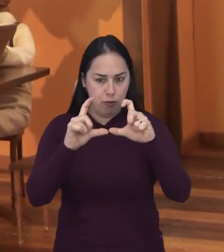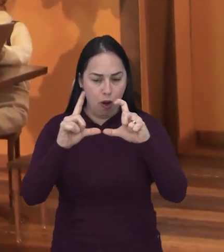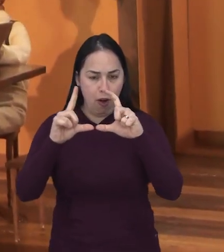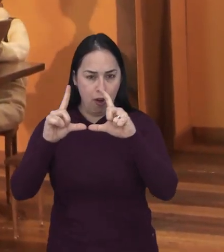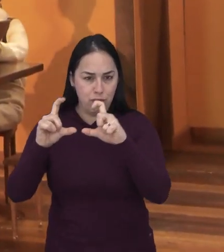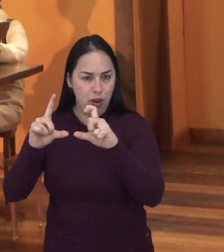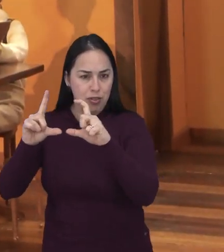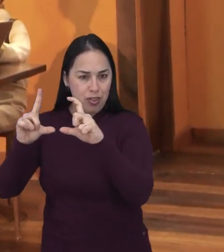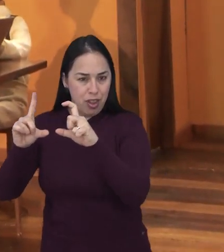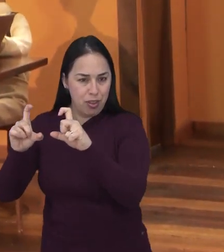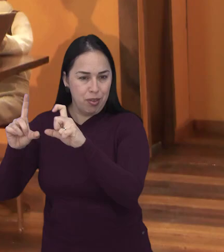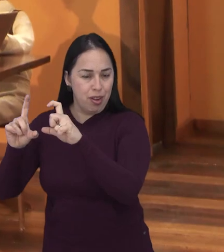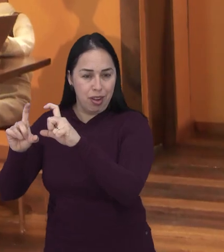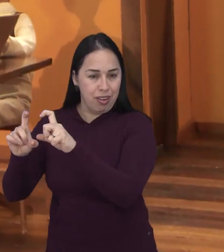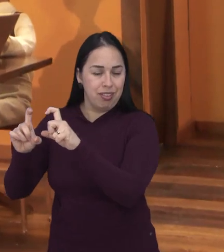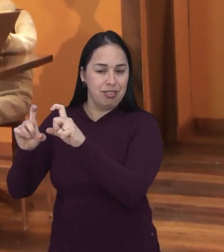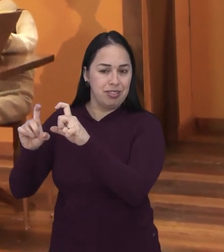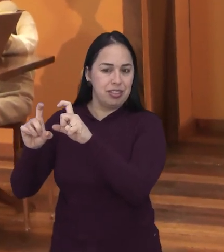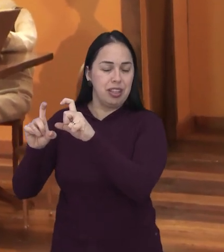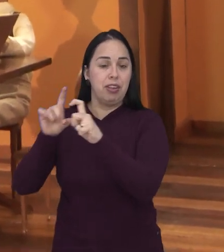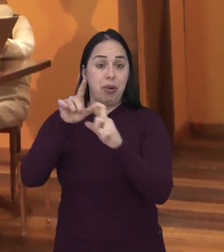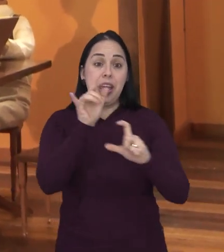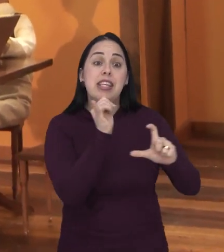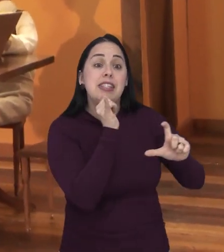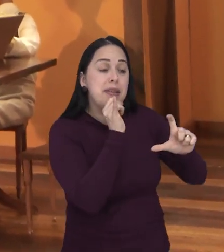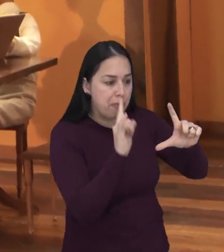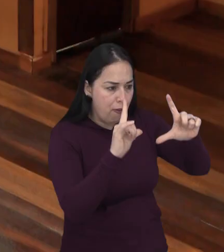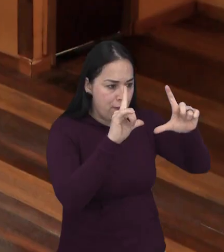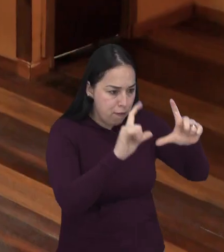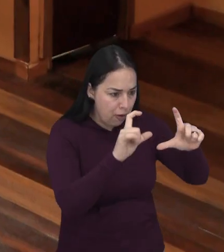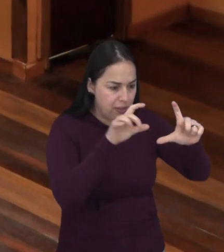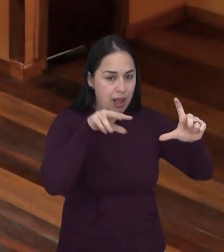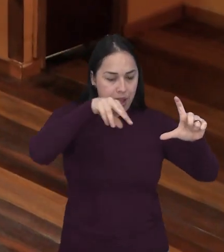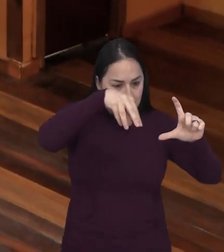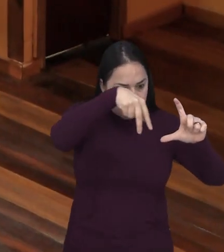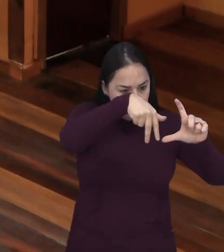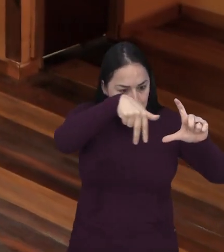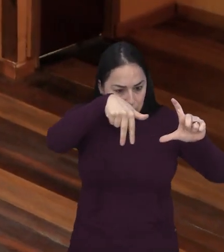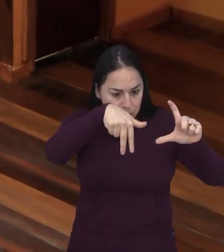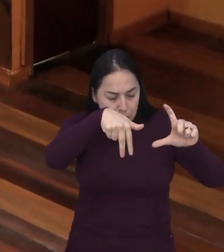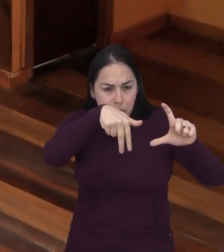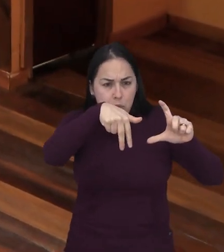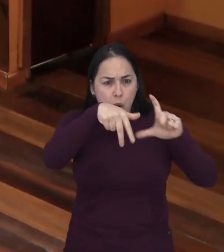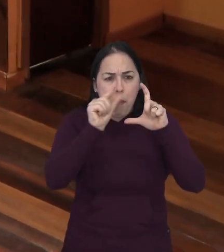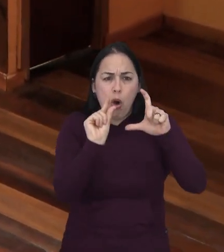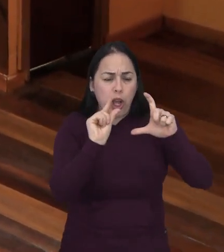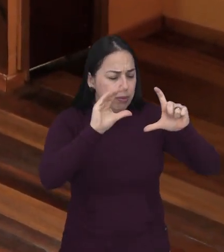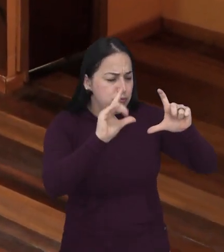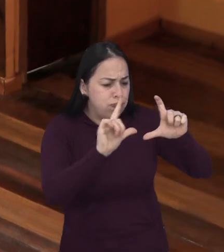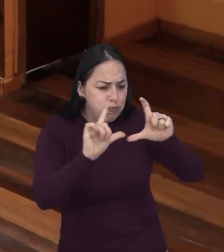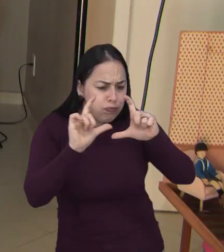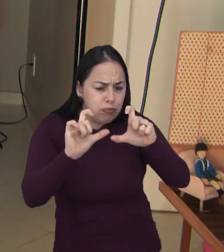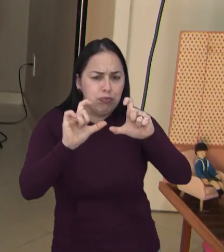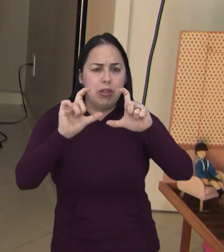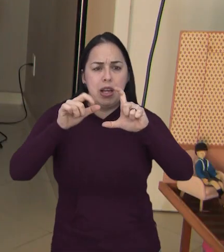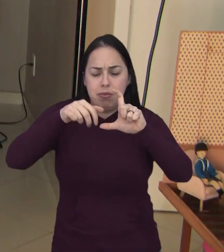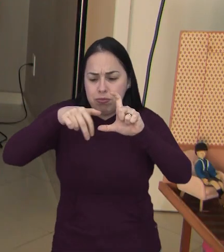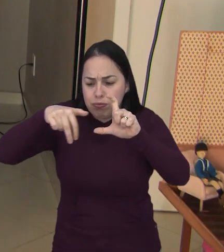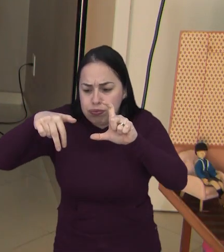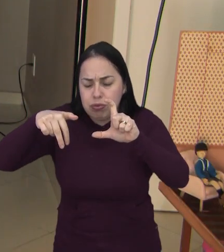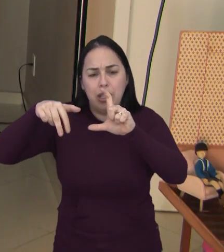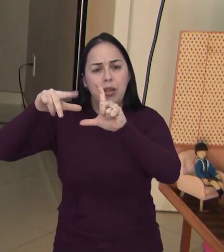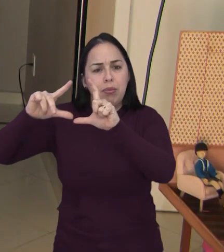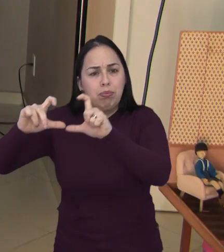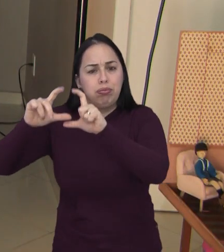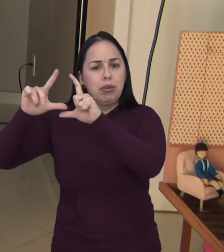de animação que ela acontece, você tira uma foto, mexe um pouquinho, tira outra foto, mexe um pouquinho, e quando você